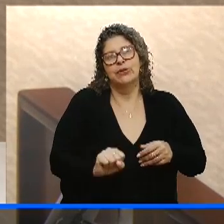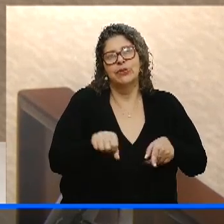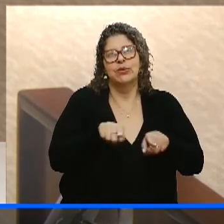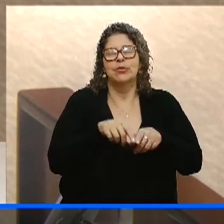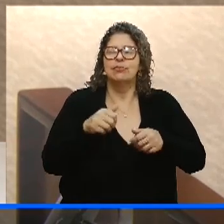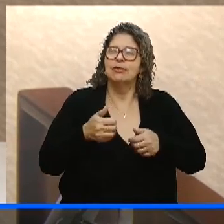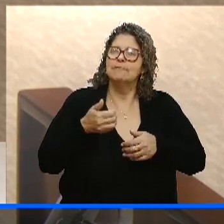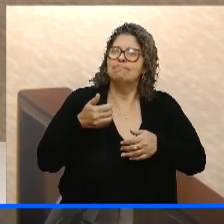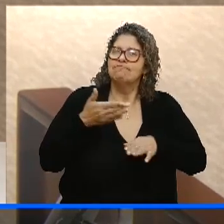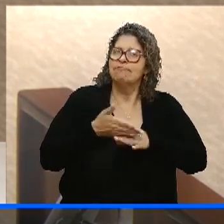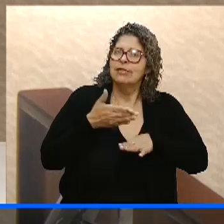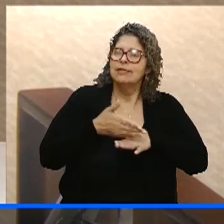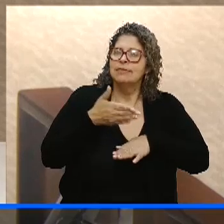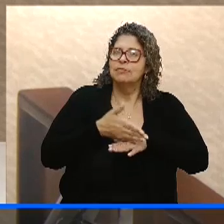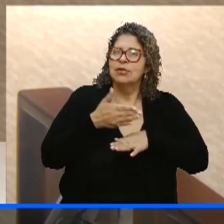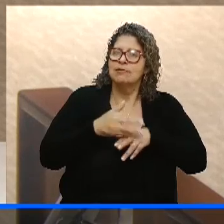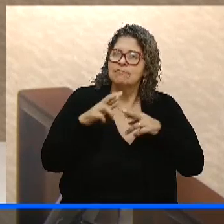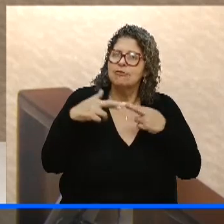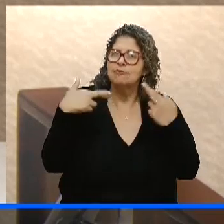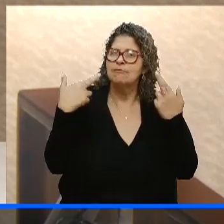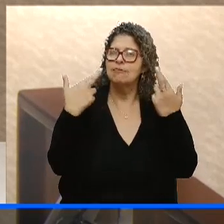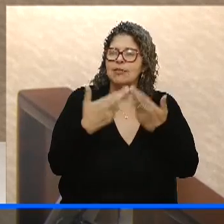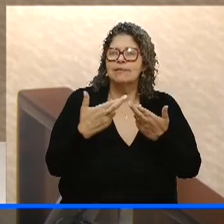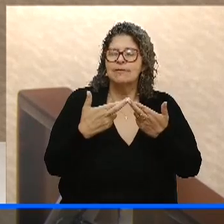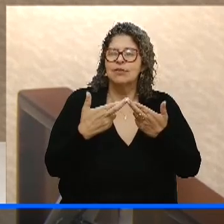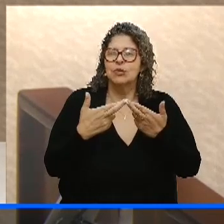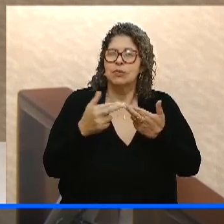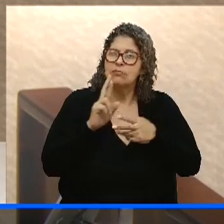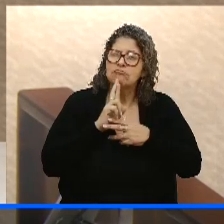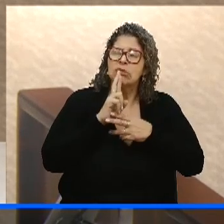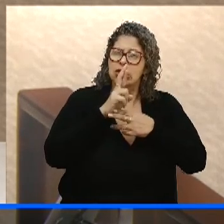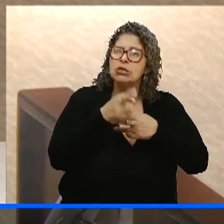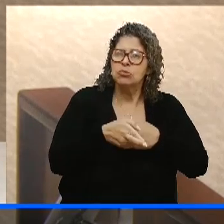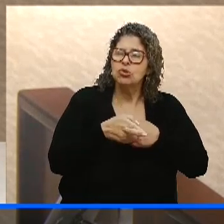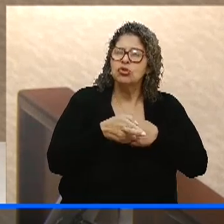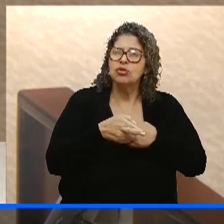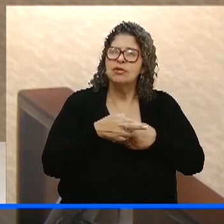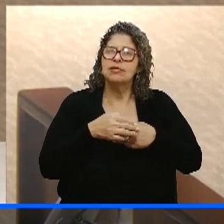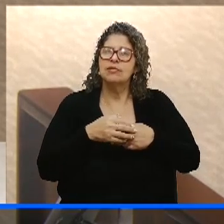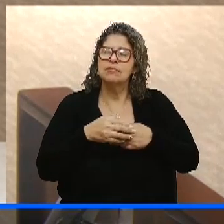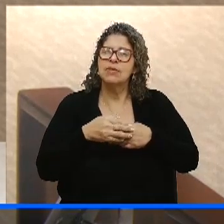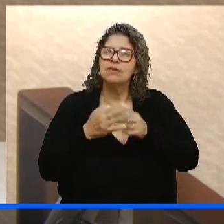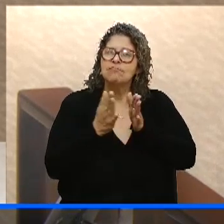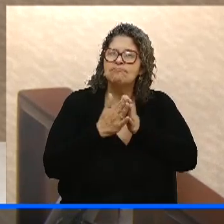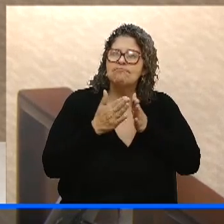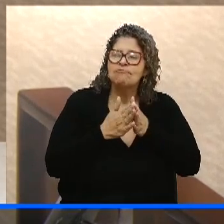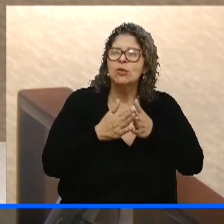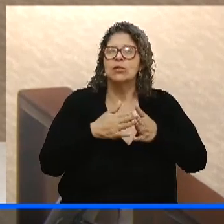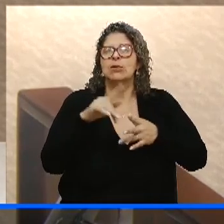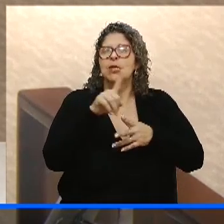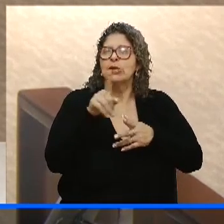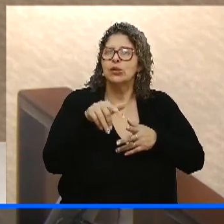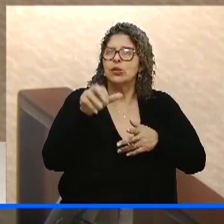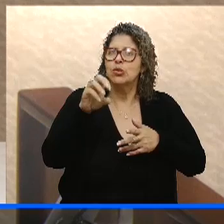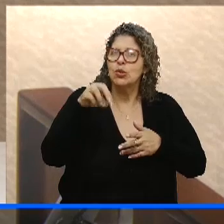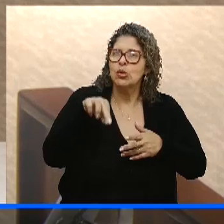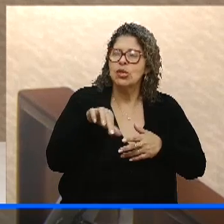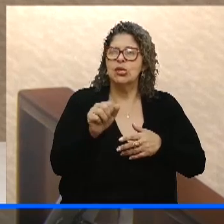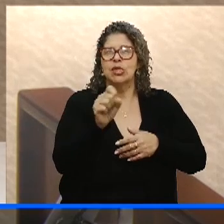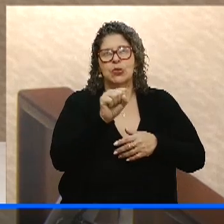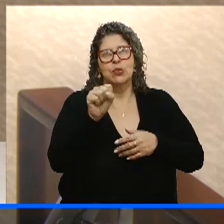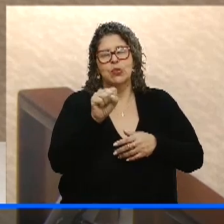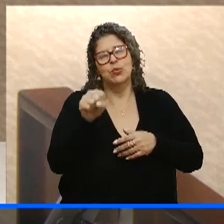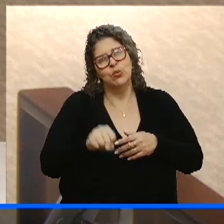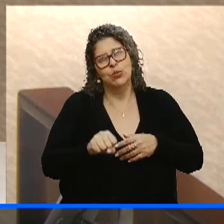e respondido amor aos anseios da zona sul volto a dizer é bom que seja